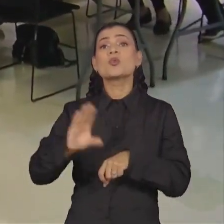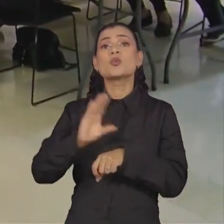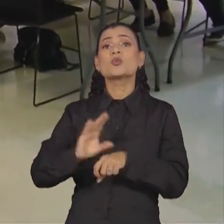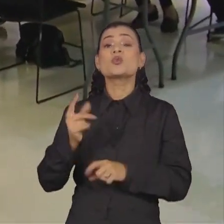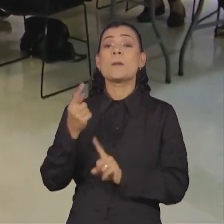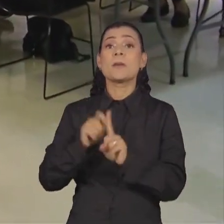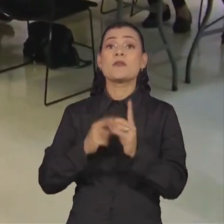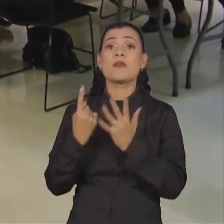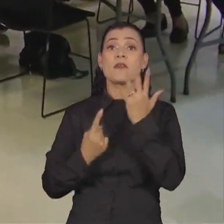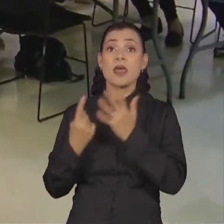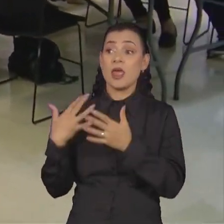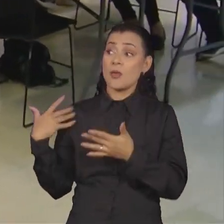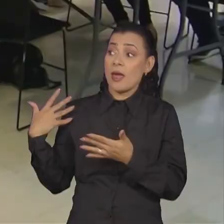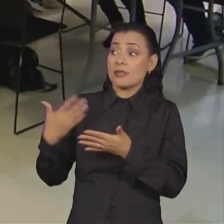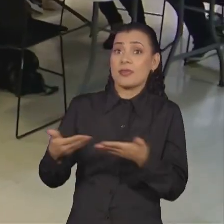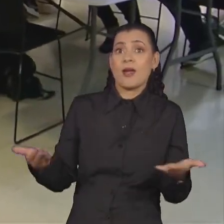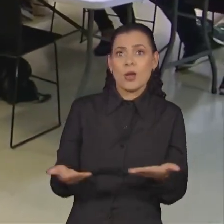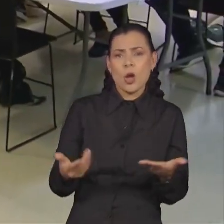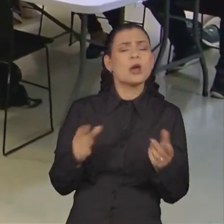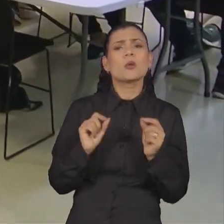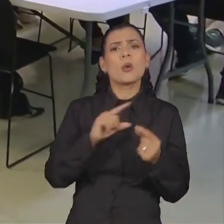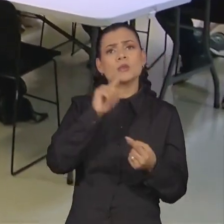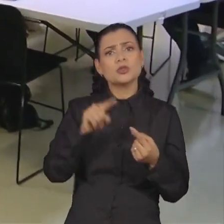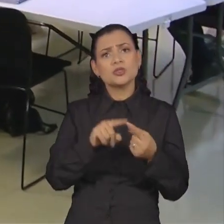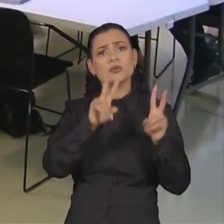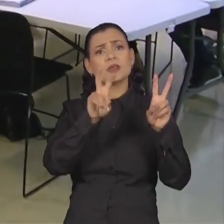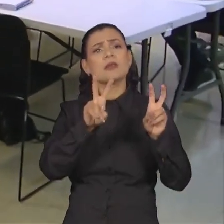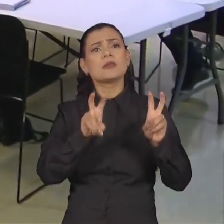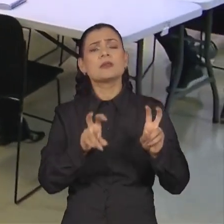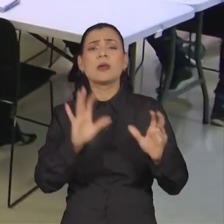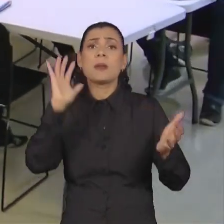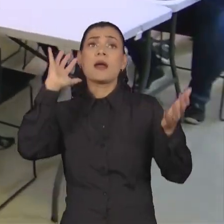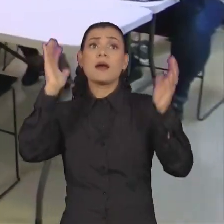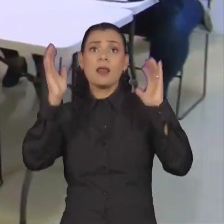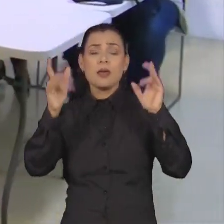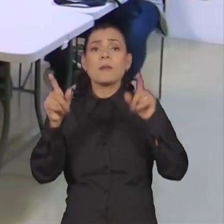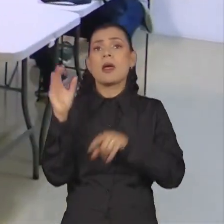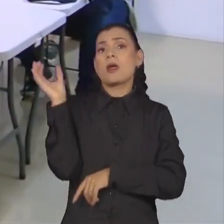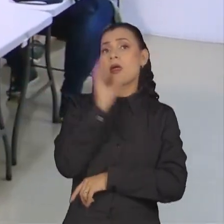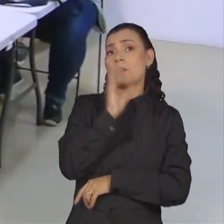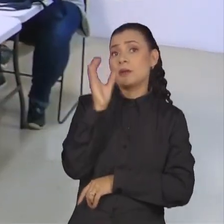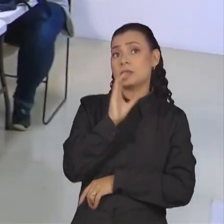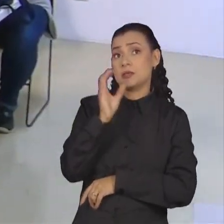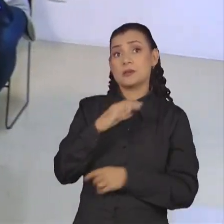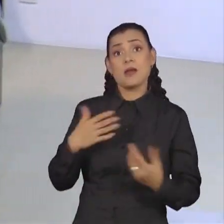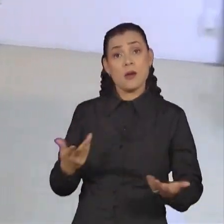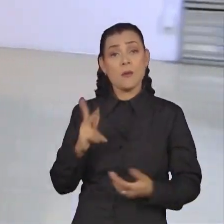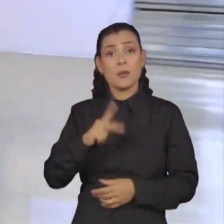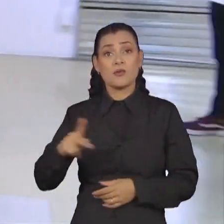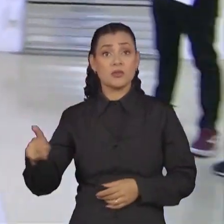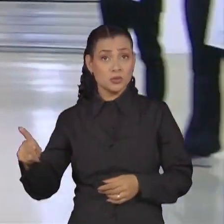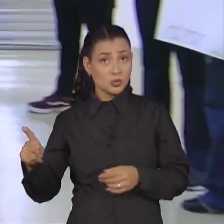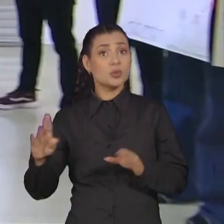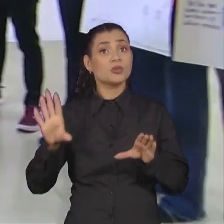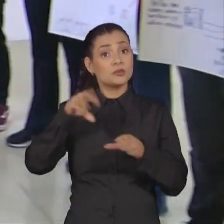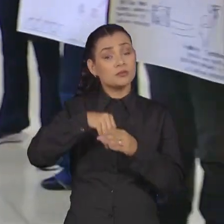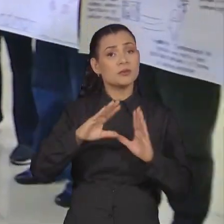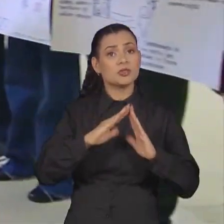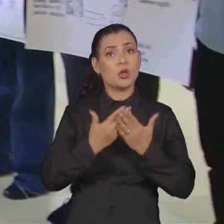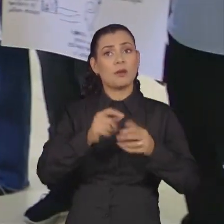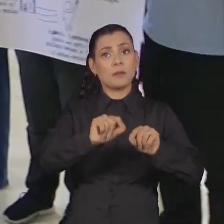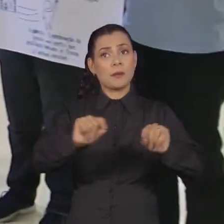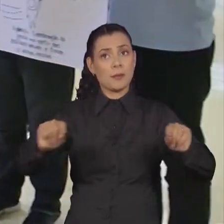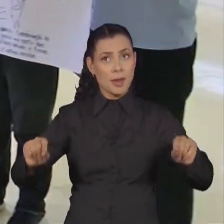desde fevereiro deste ano para abordar temas climáticos emergenciais entre os professores que aqui